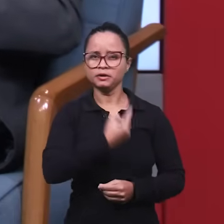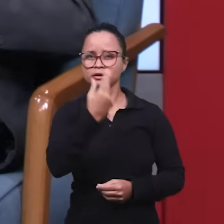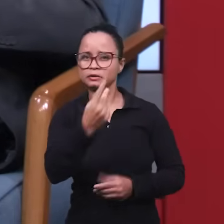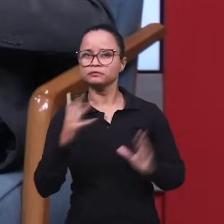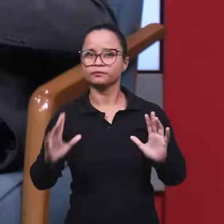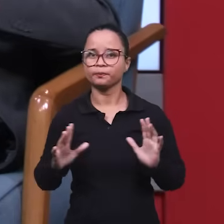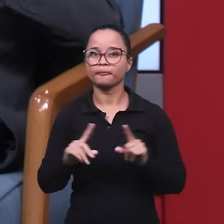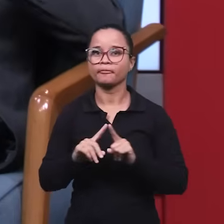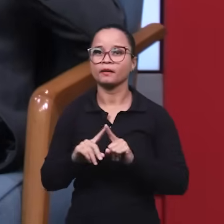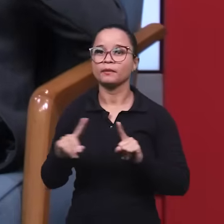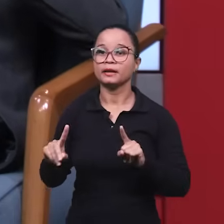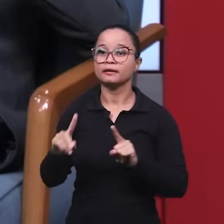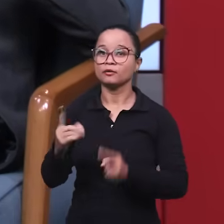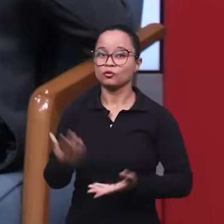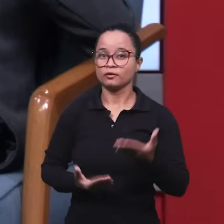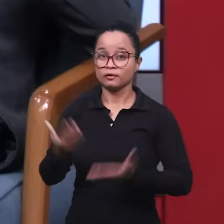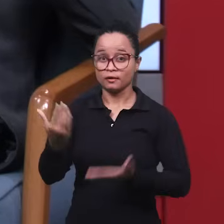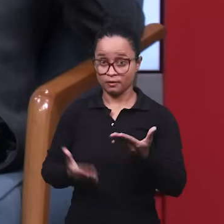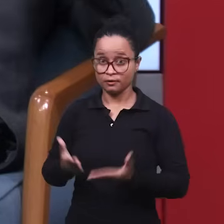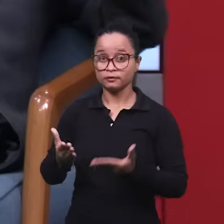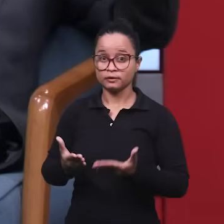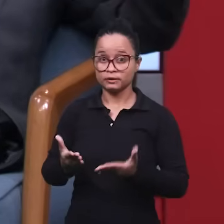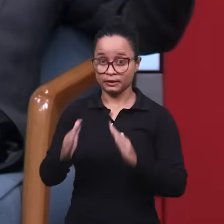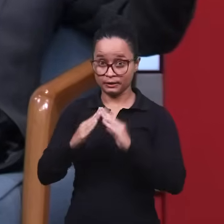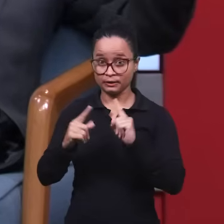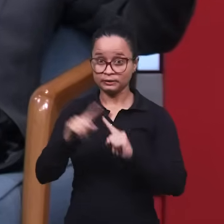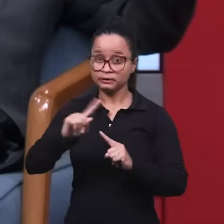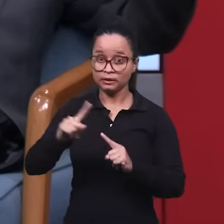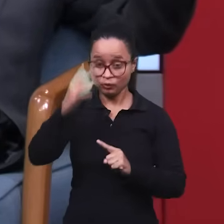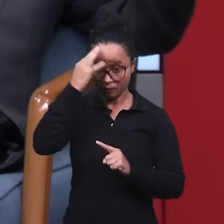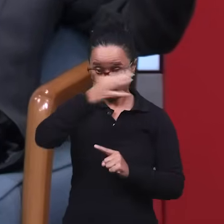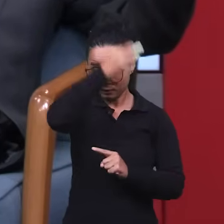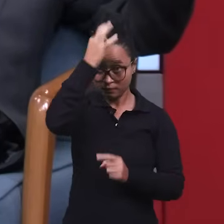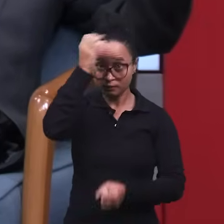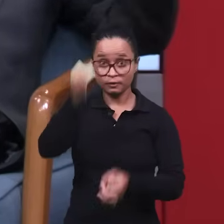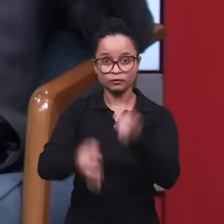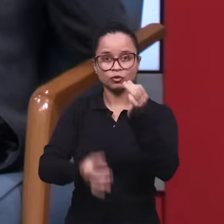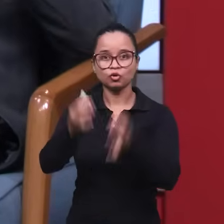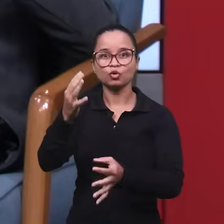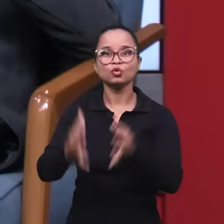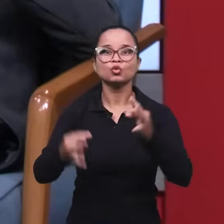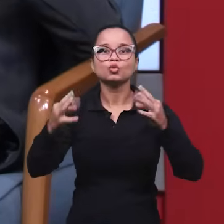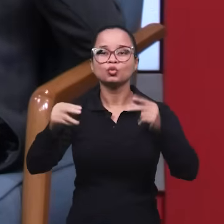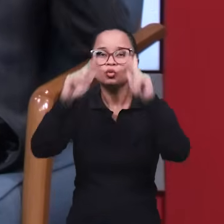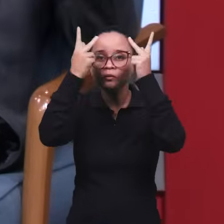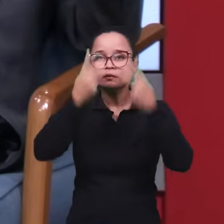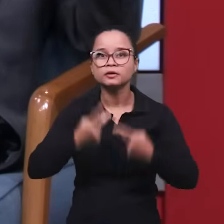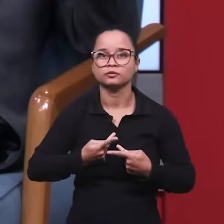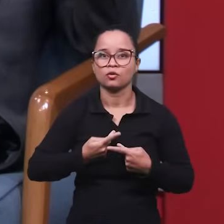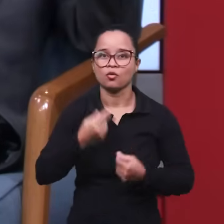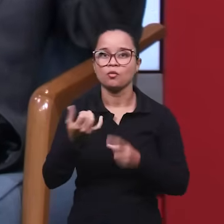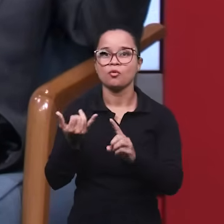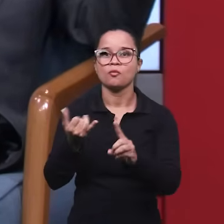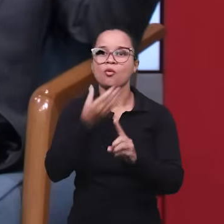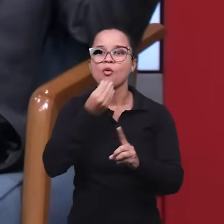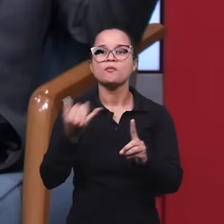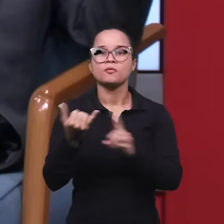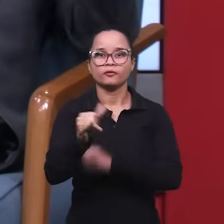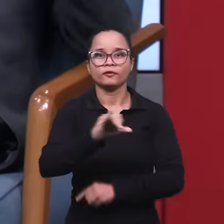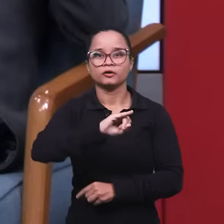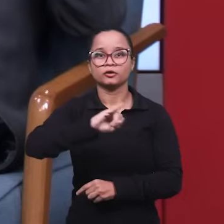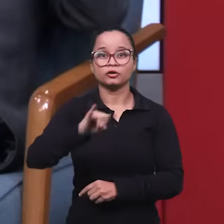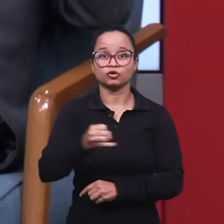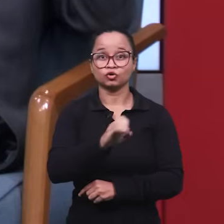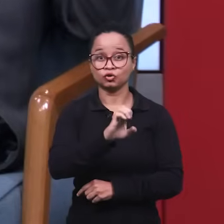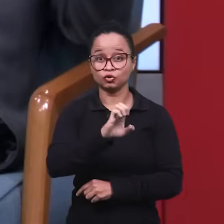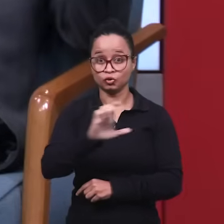não, o Espírito Santo foi derramado sobre toda a carne, como dizia o profeta Joel. Então, sobre toda a carne, né? Sobre todo o mundo,